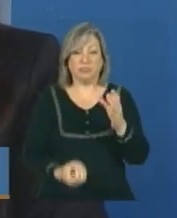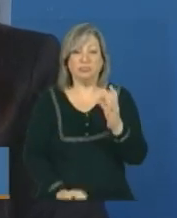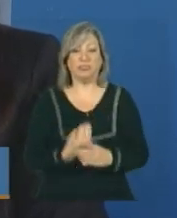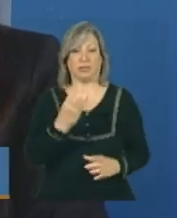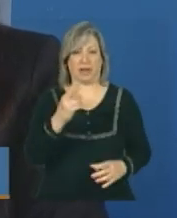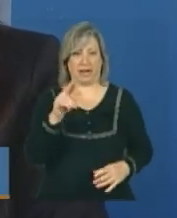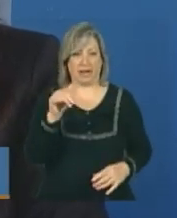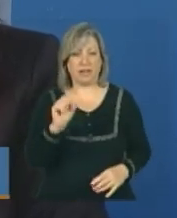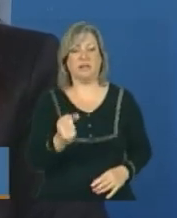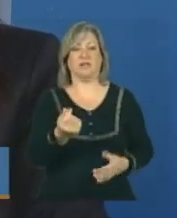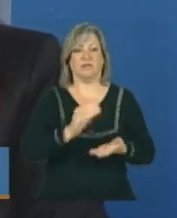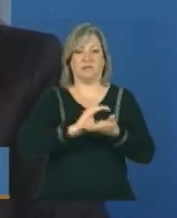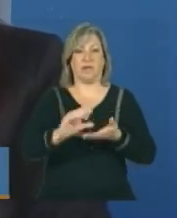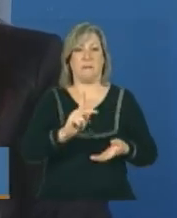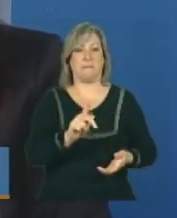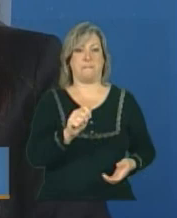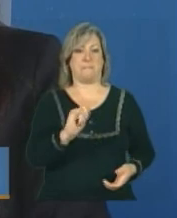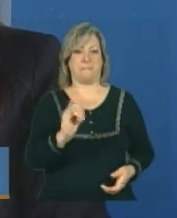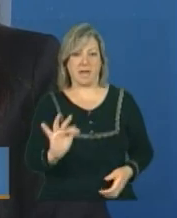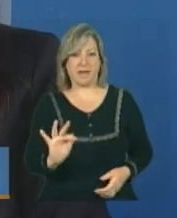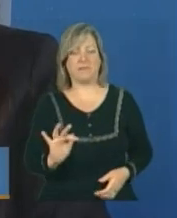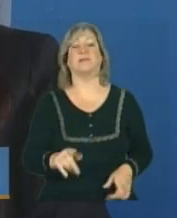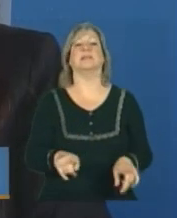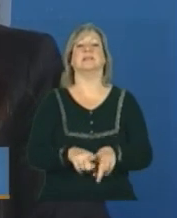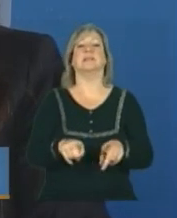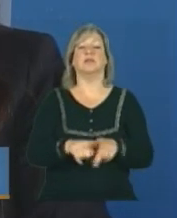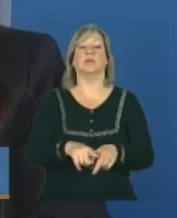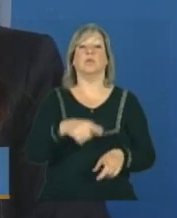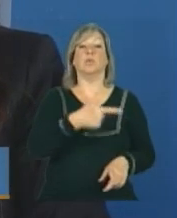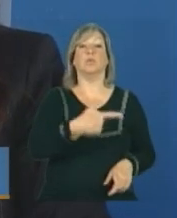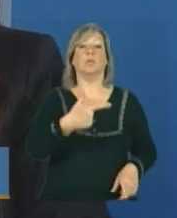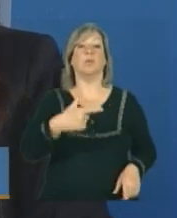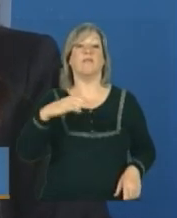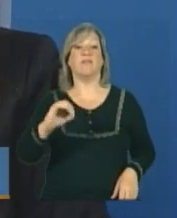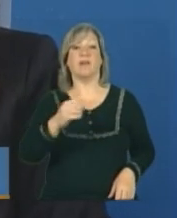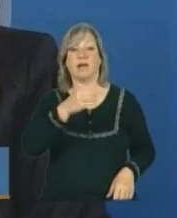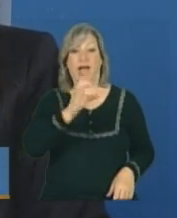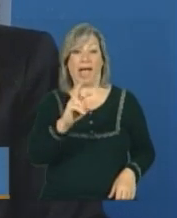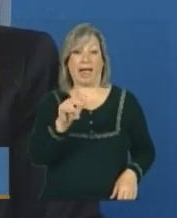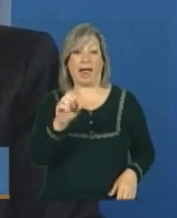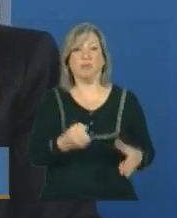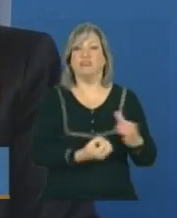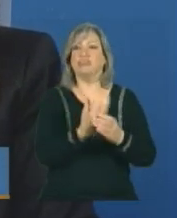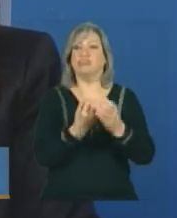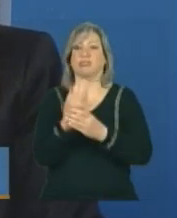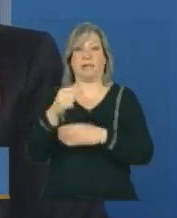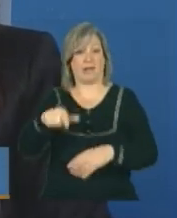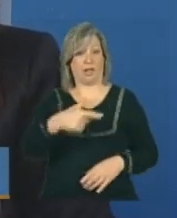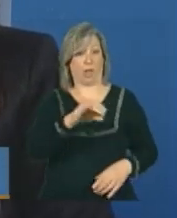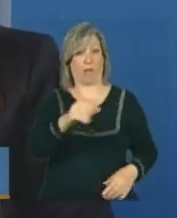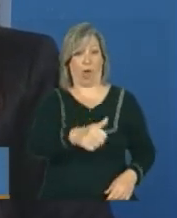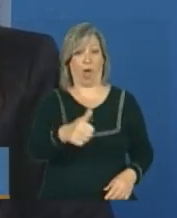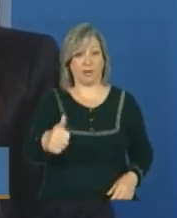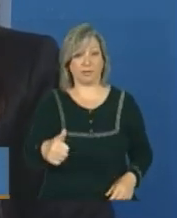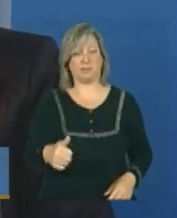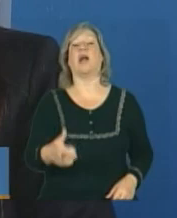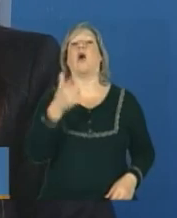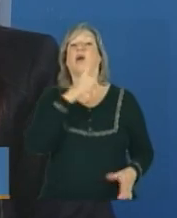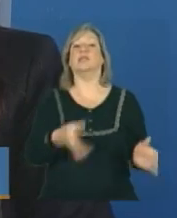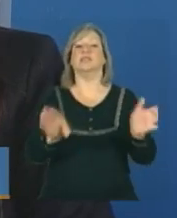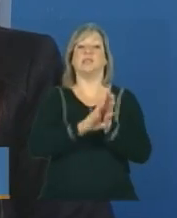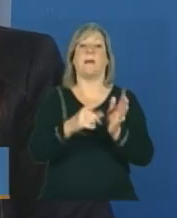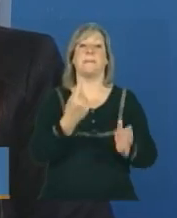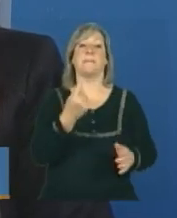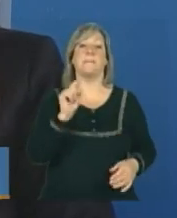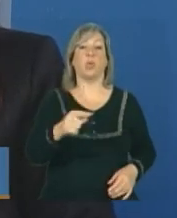ou seja, do financiamento do PAIF, com 220 CRAS este ano. e a gente chegará a